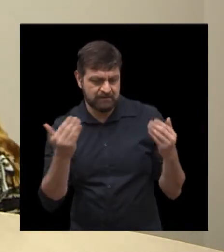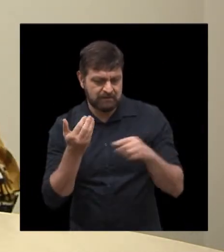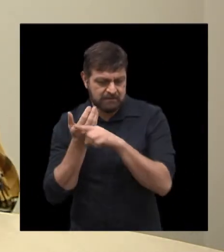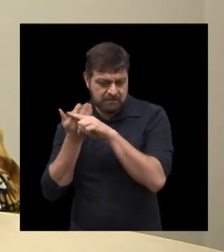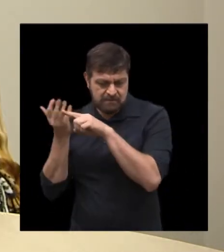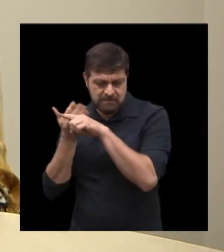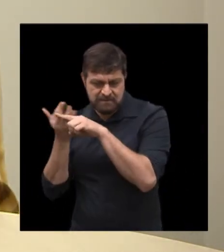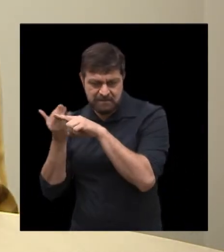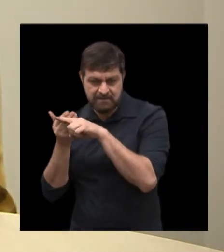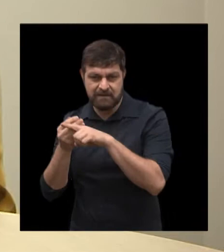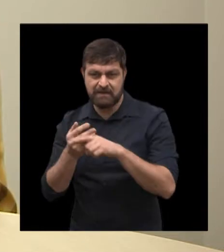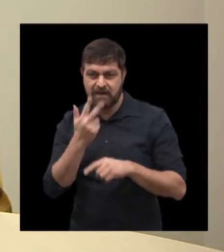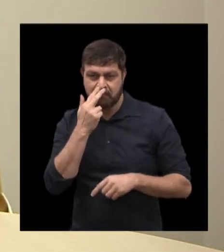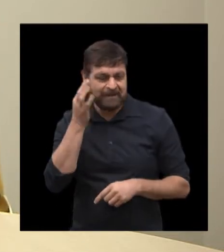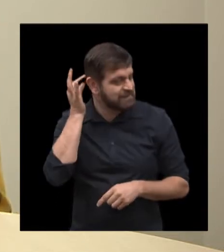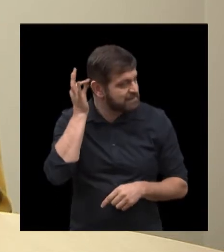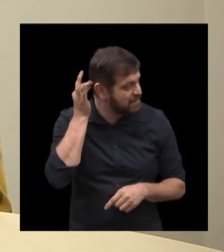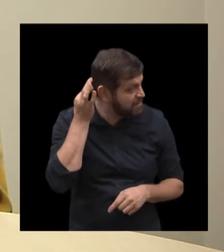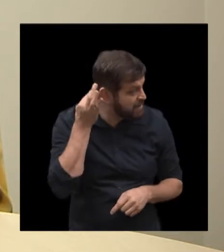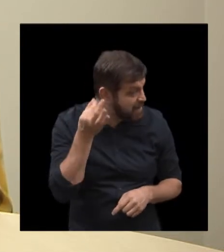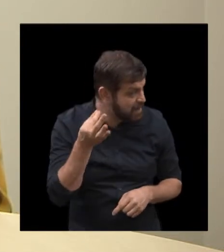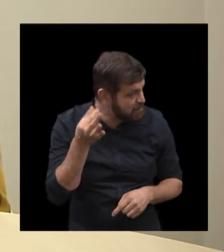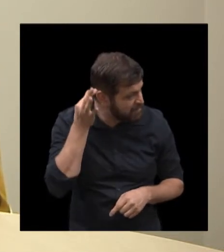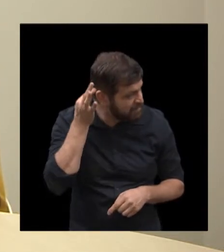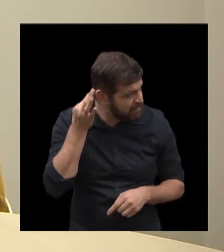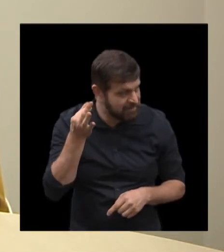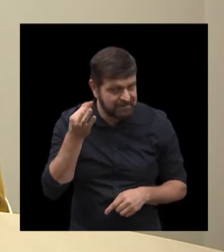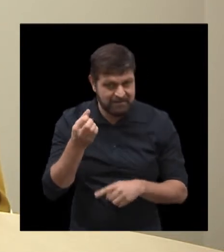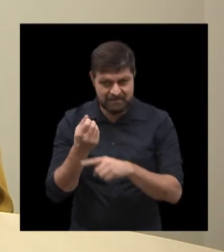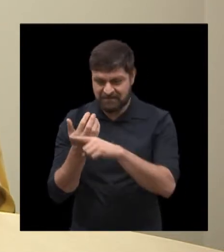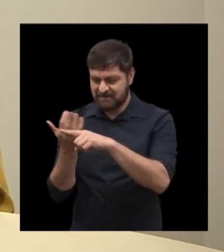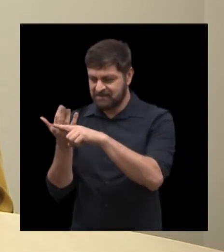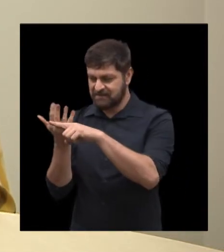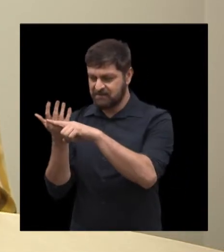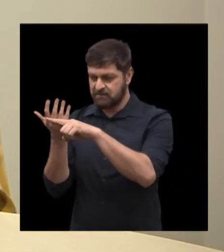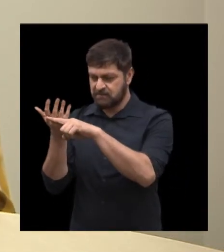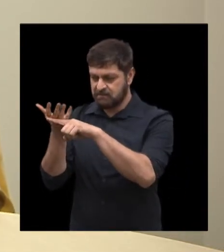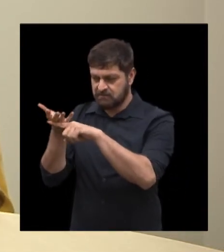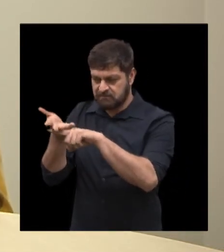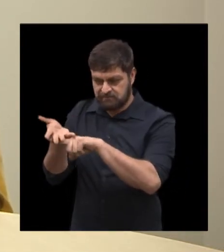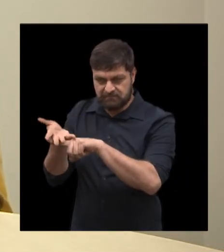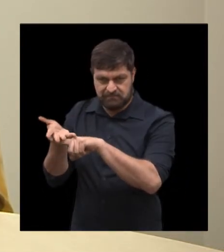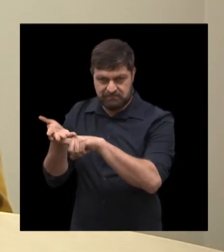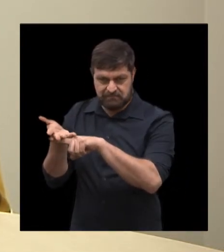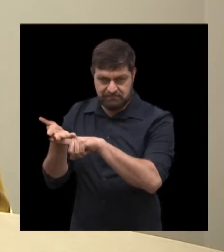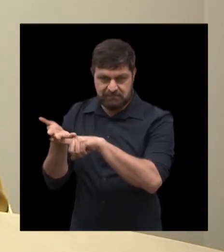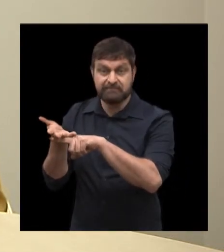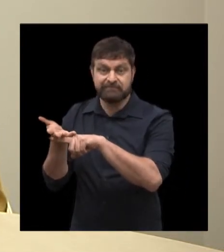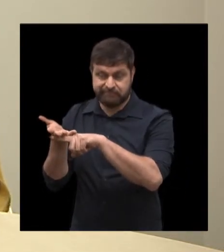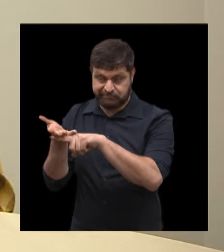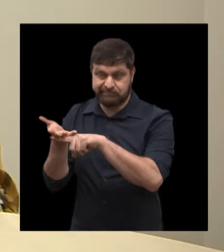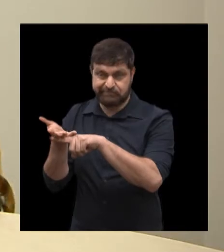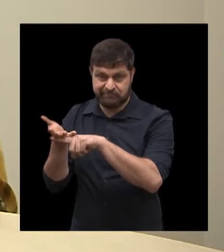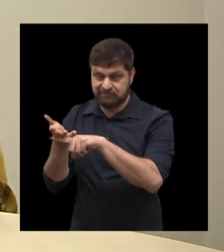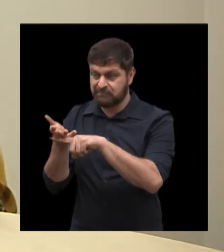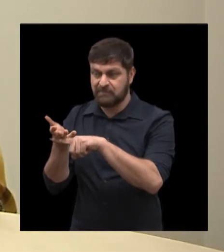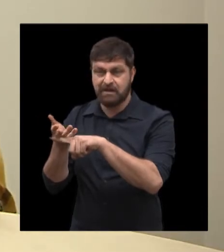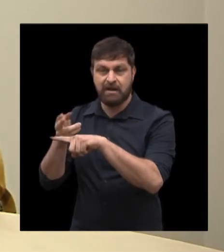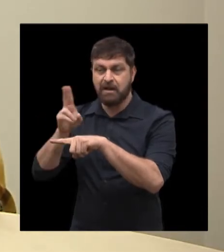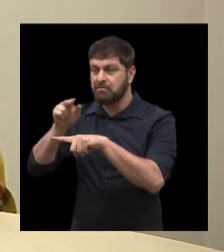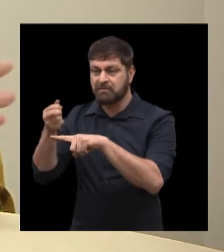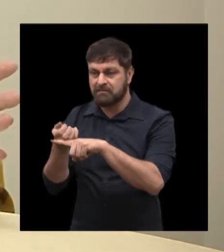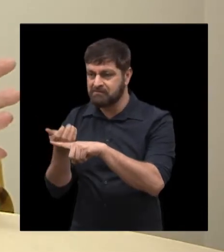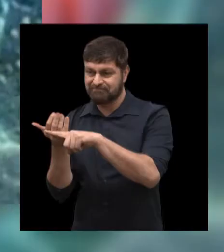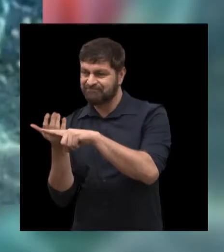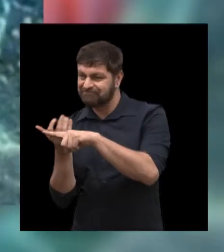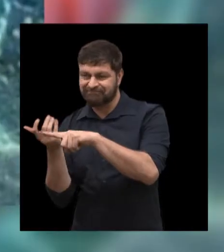com cabelinhos. Isso. E uma vez que o cabelinho deita, né, dependendo do trauma que ele tem, ele nunca mais